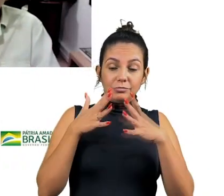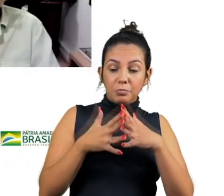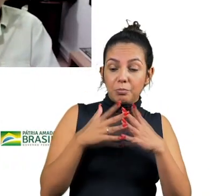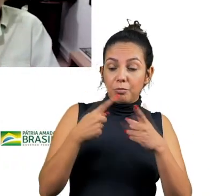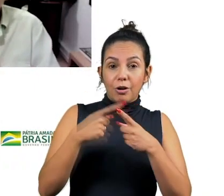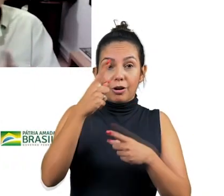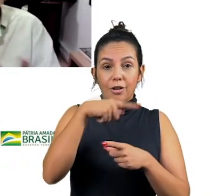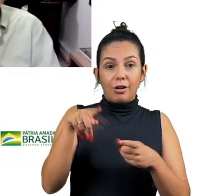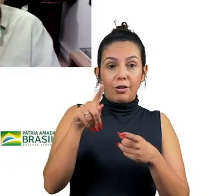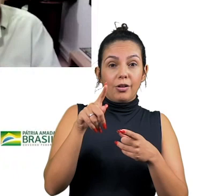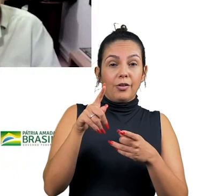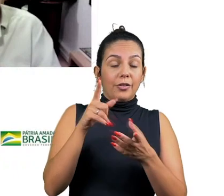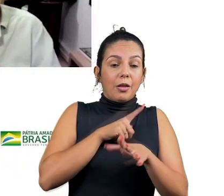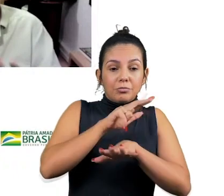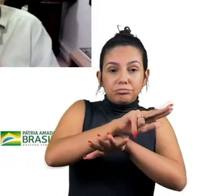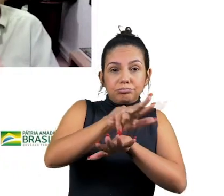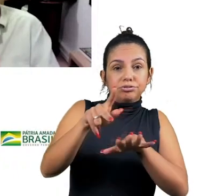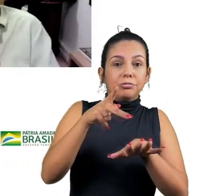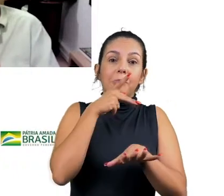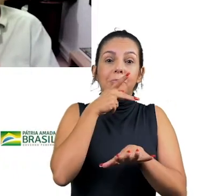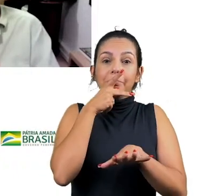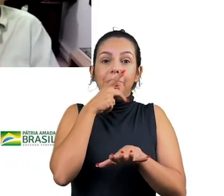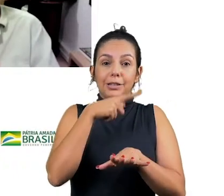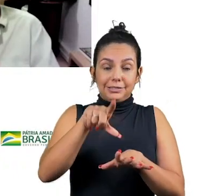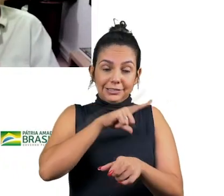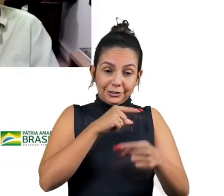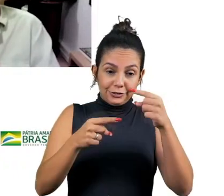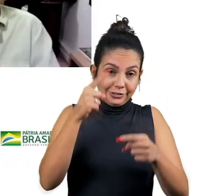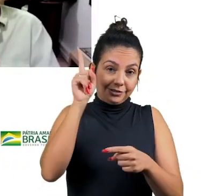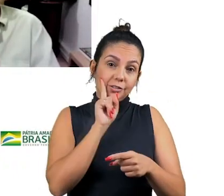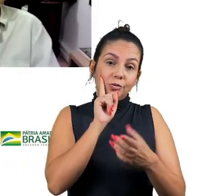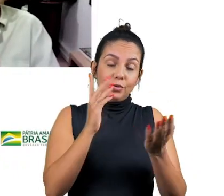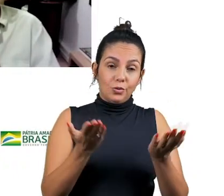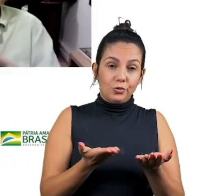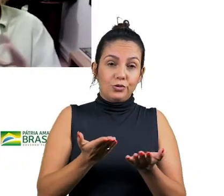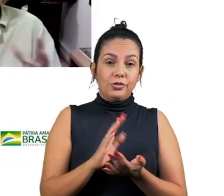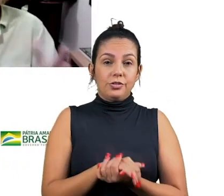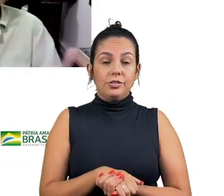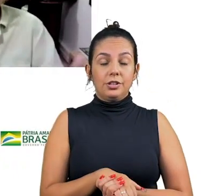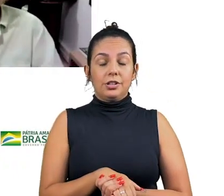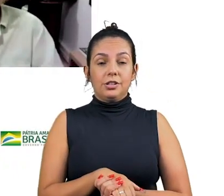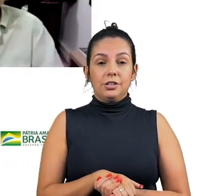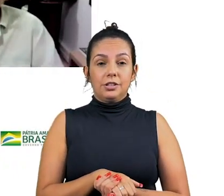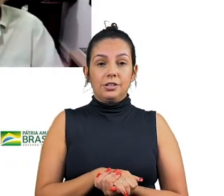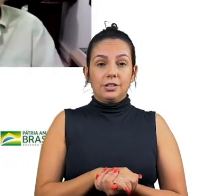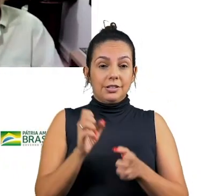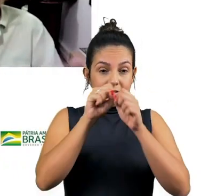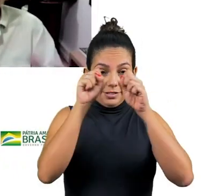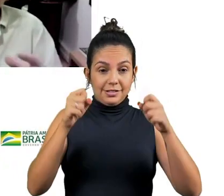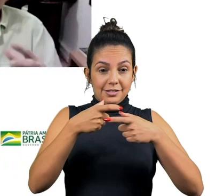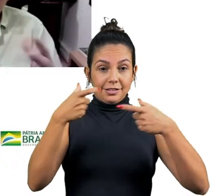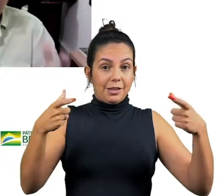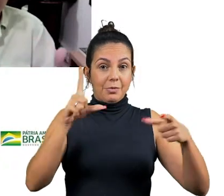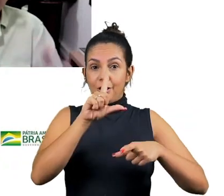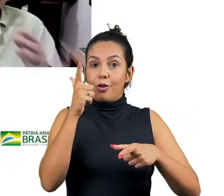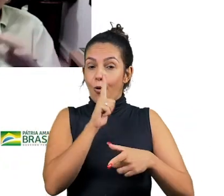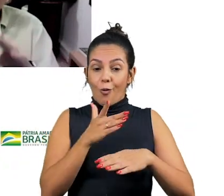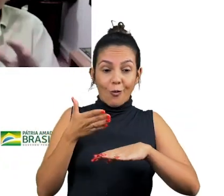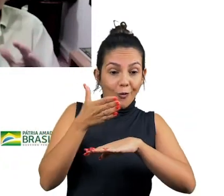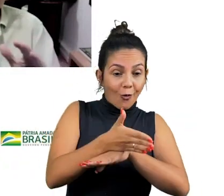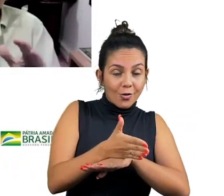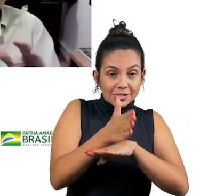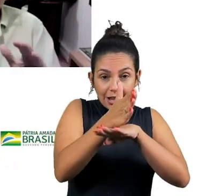o seu bipartidarismo. Isso é uma das discussões que está tendo nos Estados Unidos hoje. Né? Quer dizer, a democracia não alcança mais uma